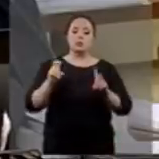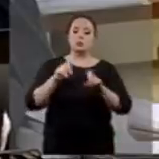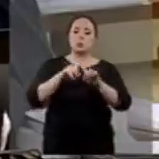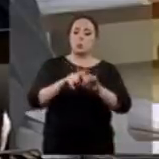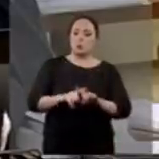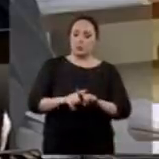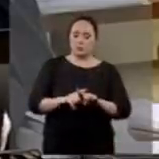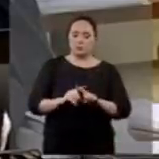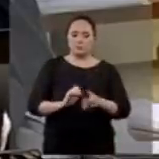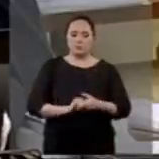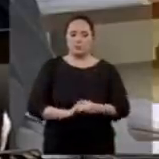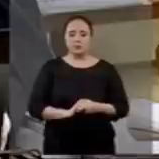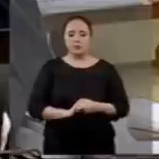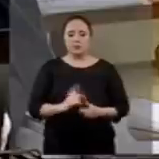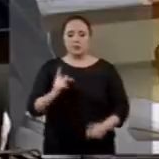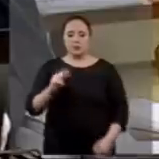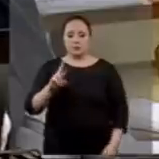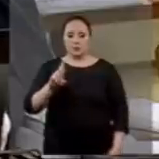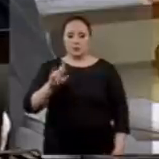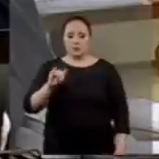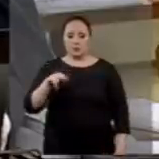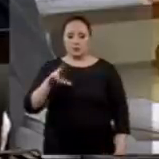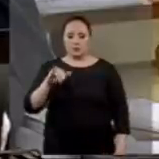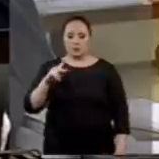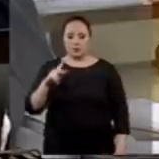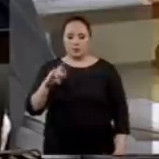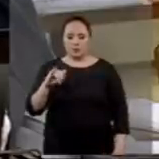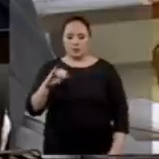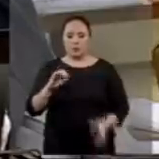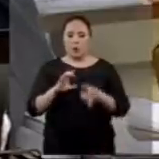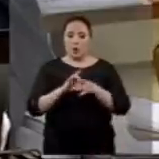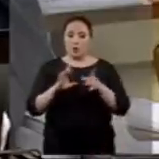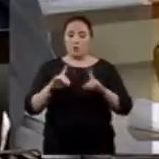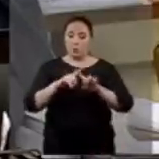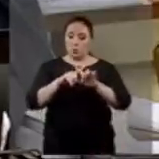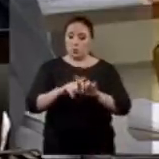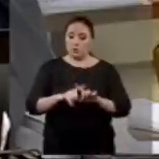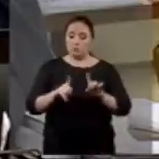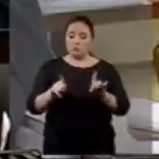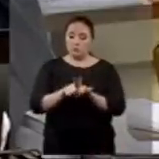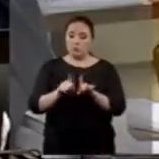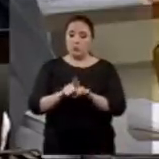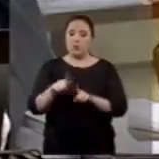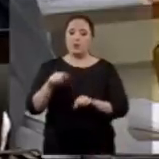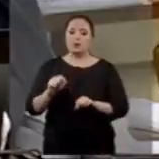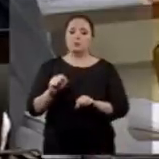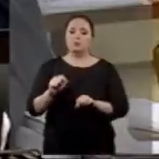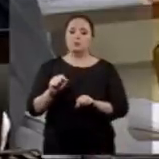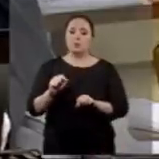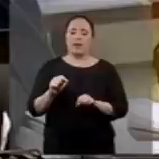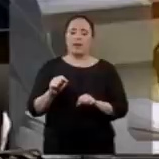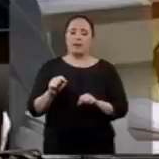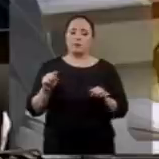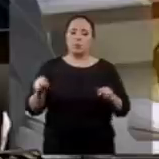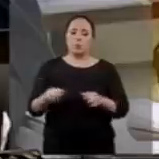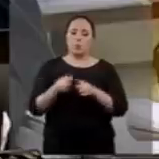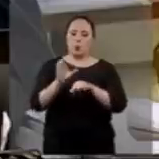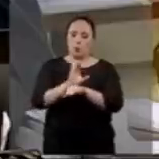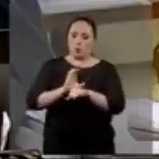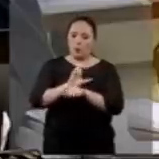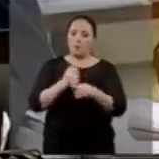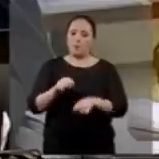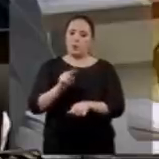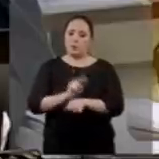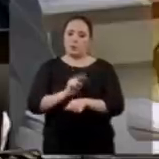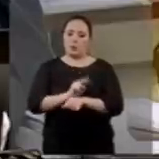concorrência. E o princípio da livre concorrência também é um princípio de estatura constitucional e deve ser protegido.